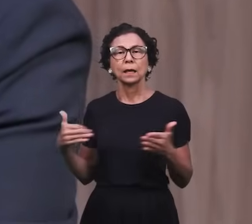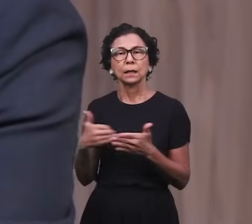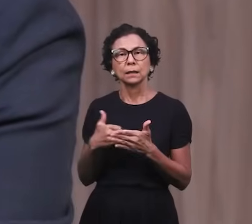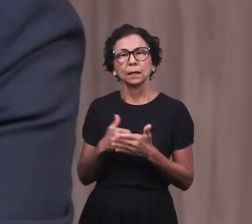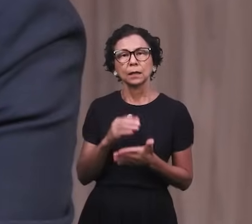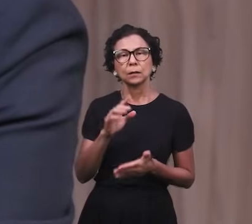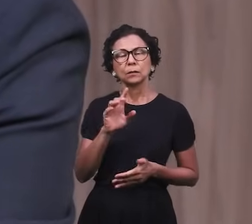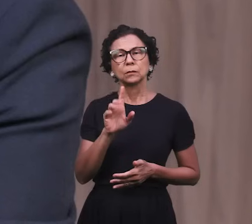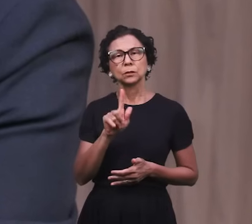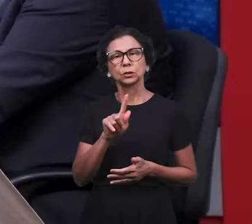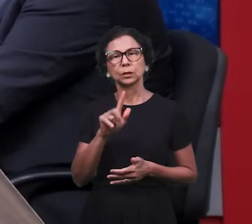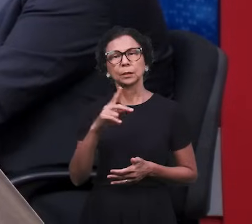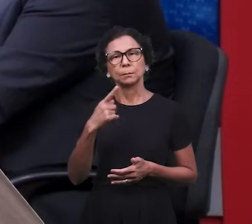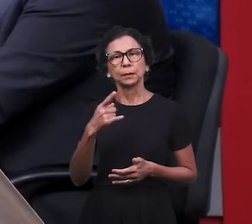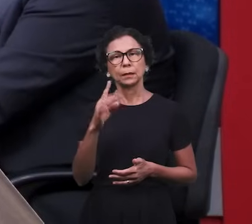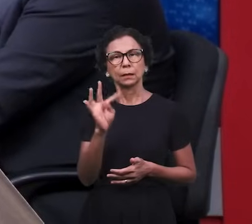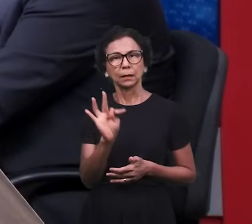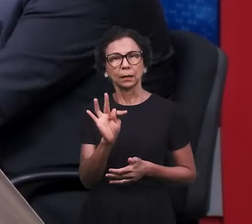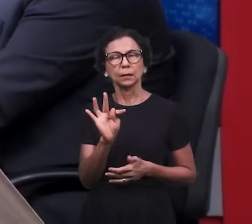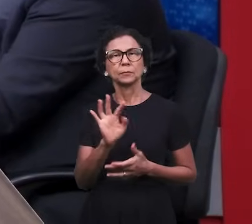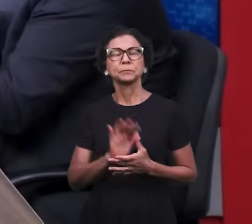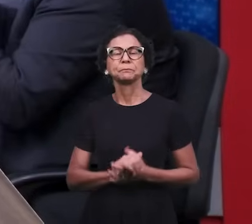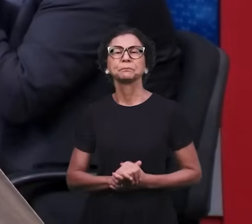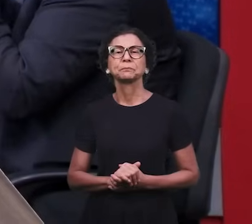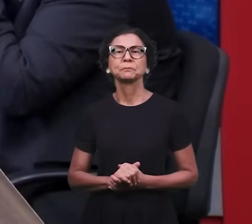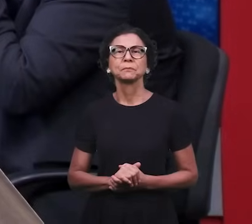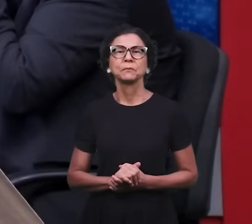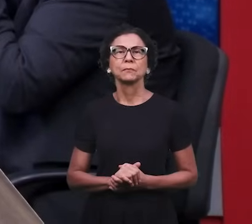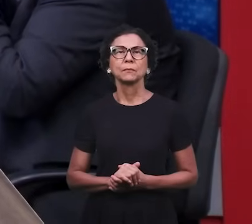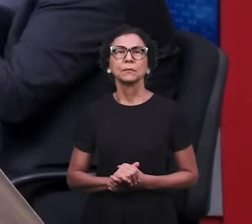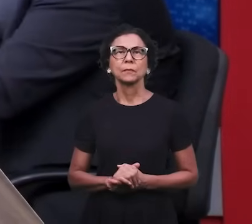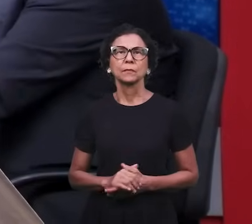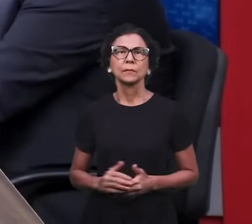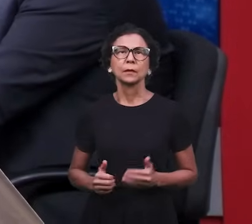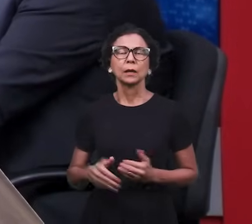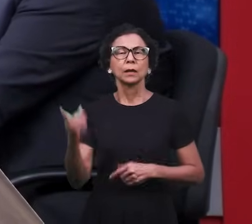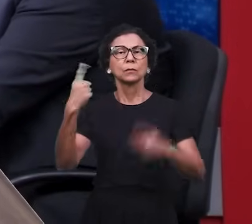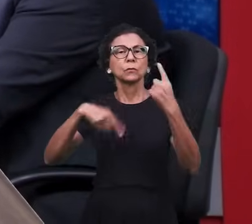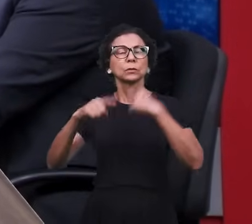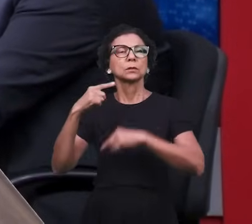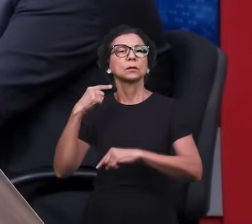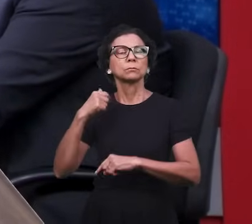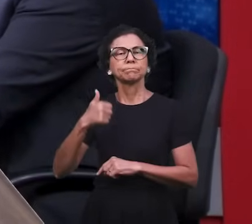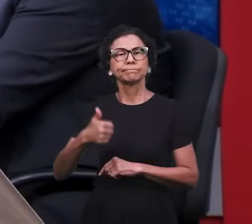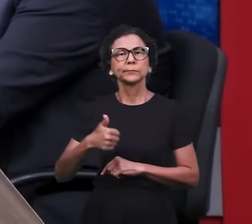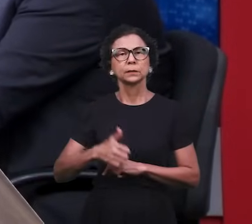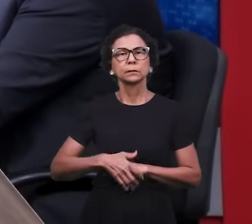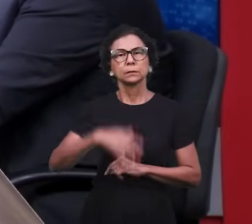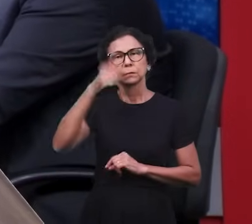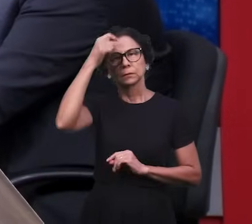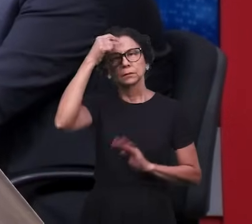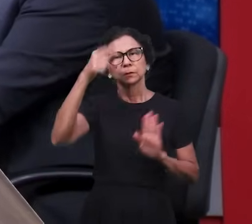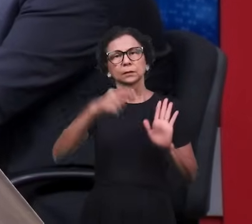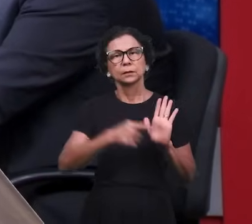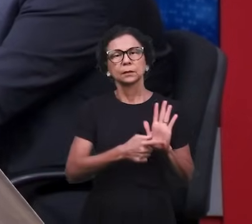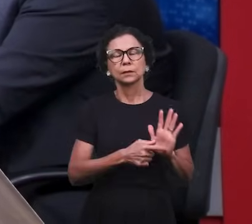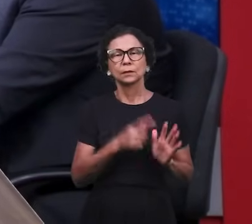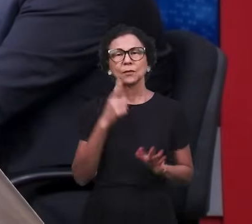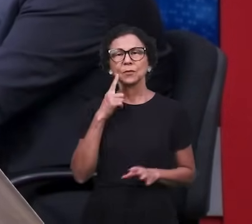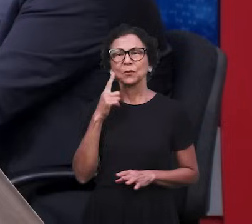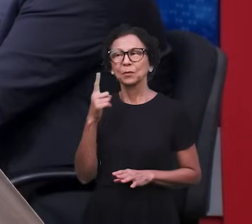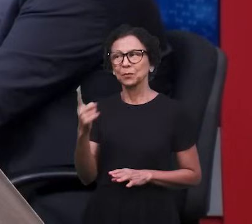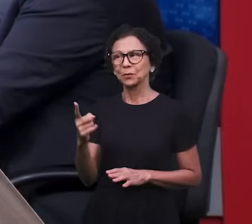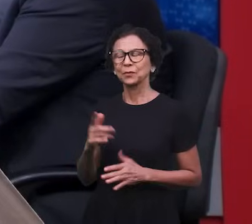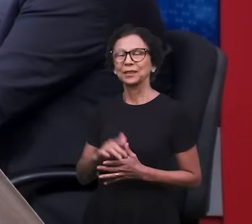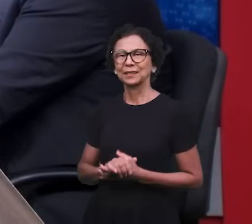aí. Também. Muito bem, né? Nós ainda temos uma outra pergunta que será realizada também por um